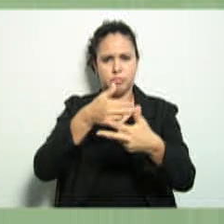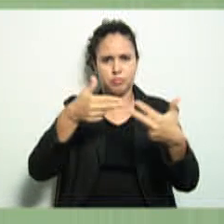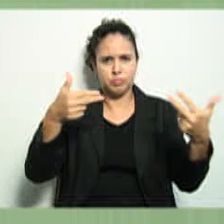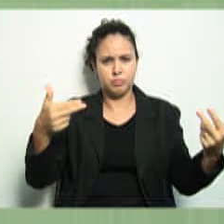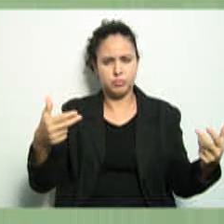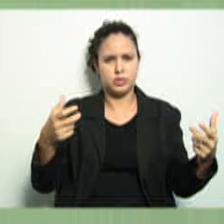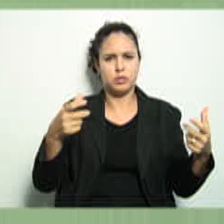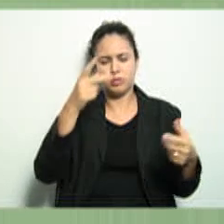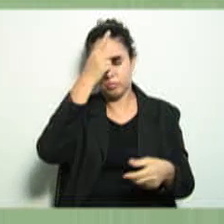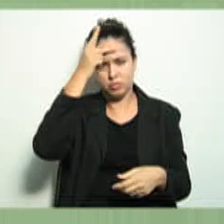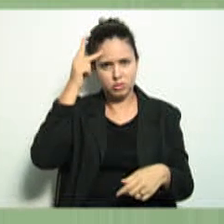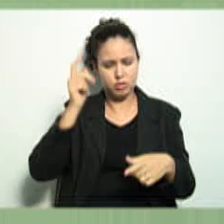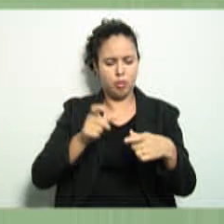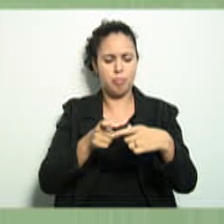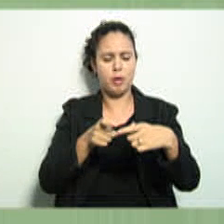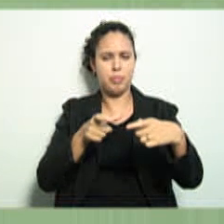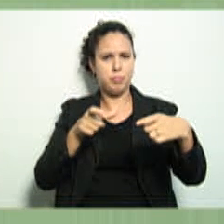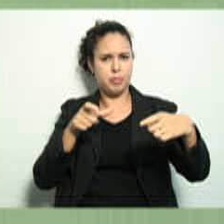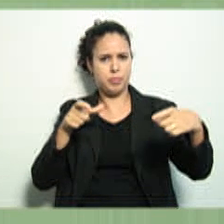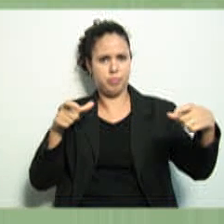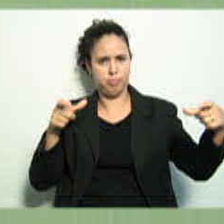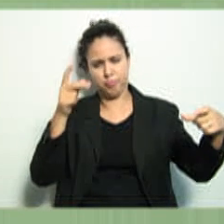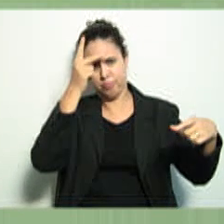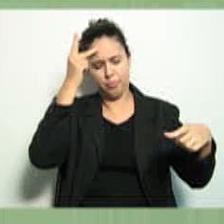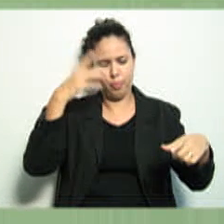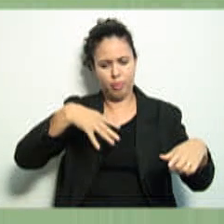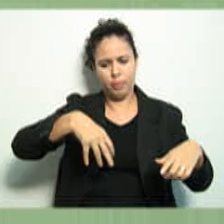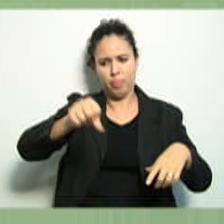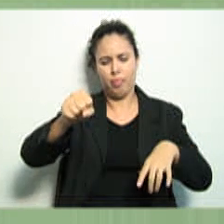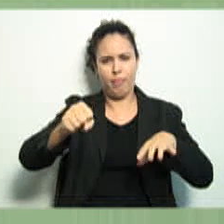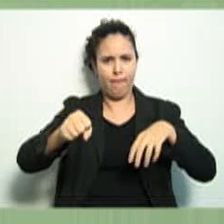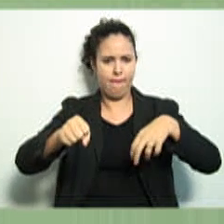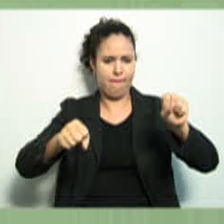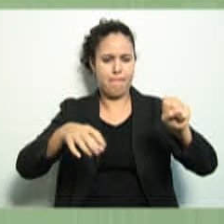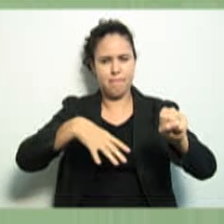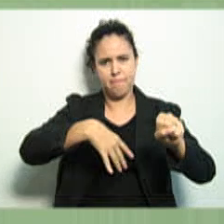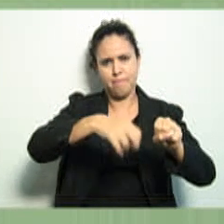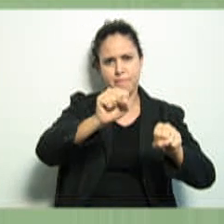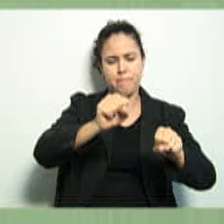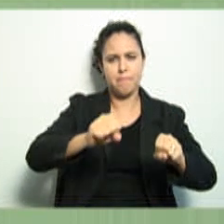econômica aumentou, se deu a ocupação mais maciça em toda a região do estado.